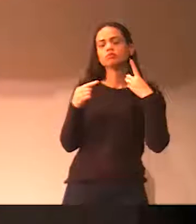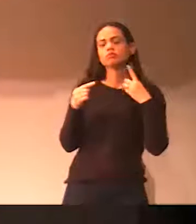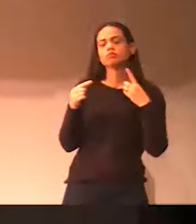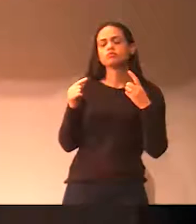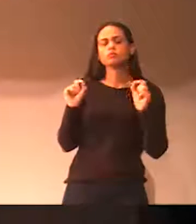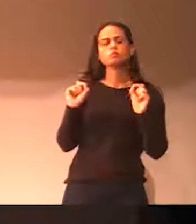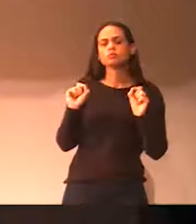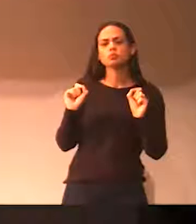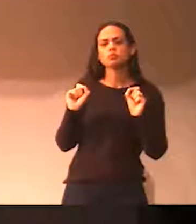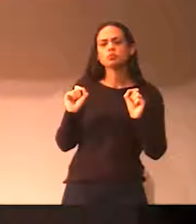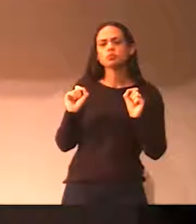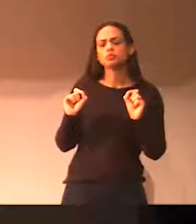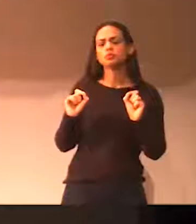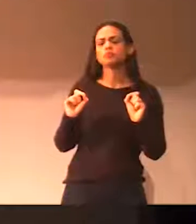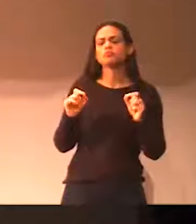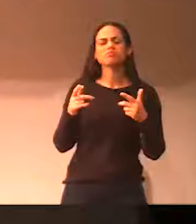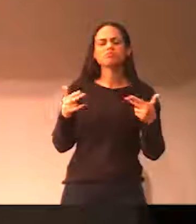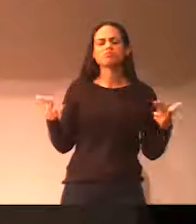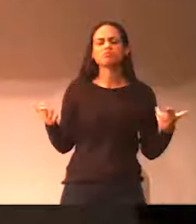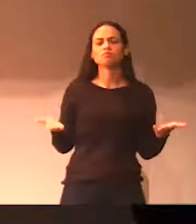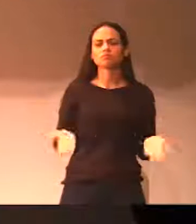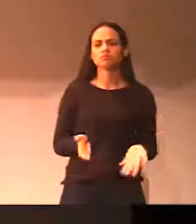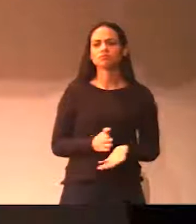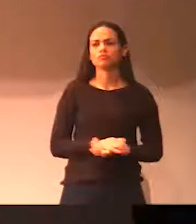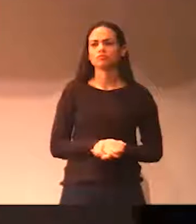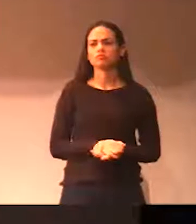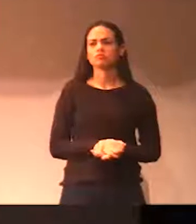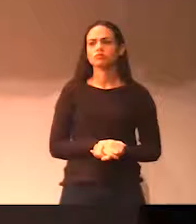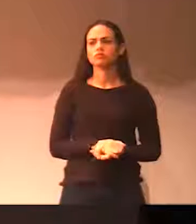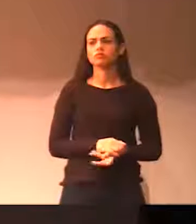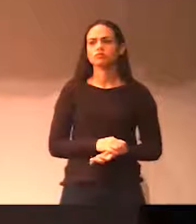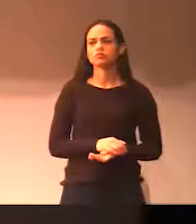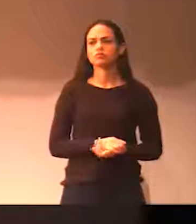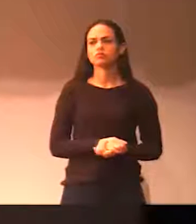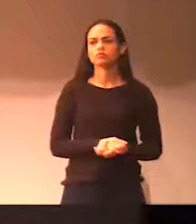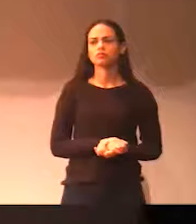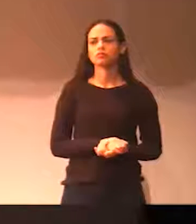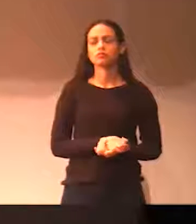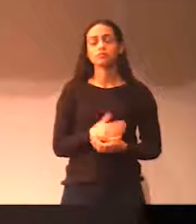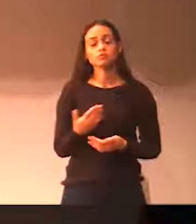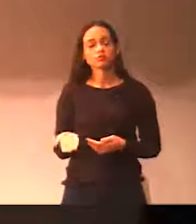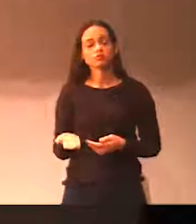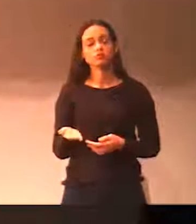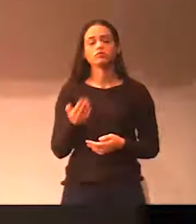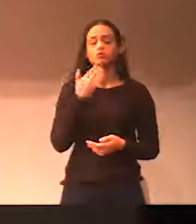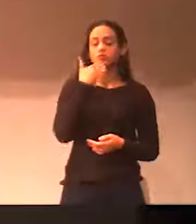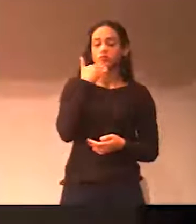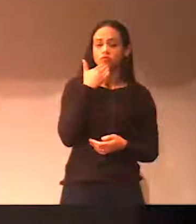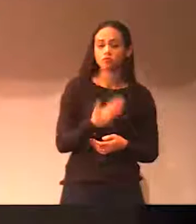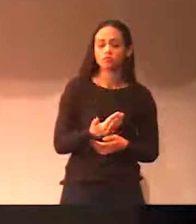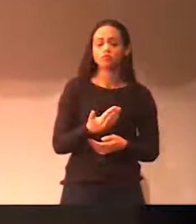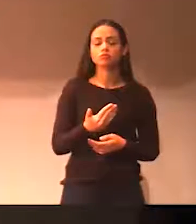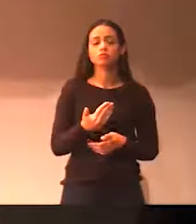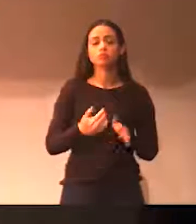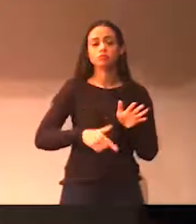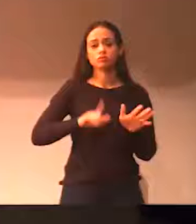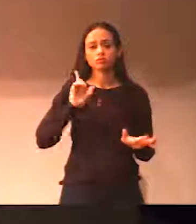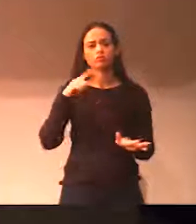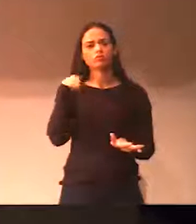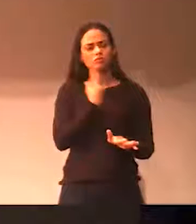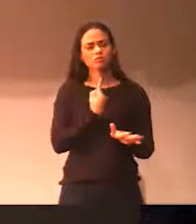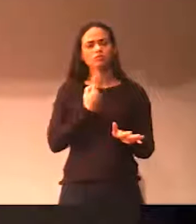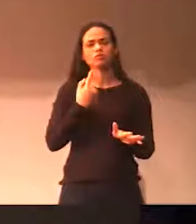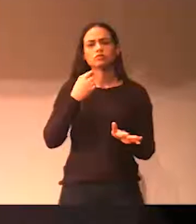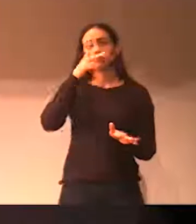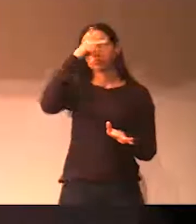imparcialidade. Então, se tivesse havido esse pedido pelo Gugelbin, inicialmente nós apoiaríamos sim o afastamento, mas nós não